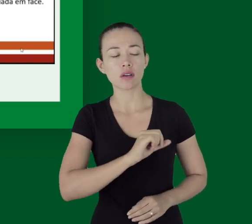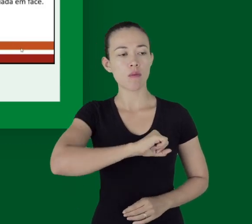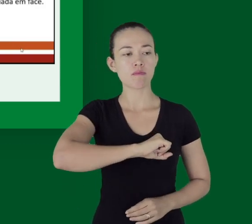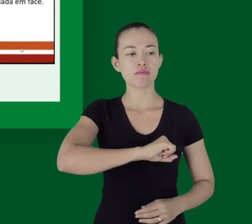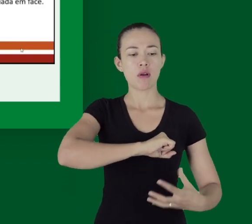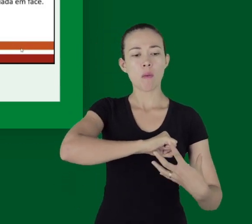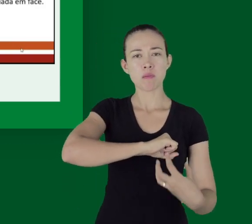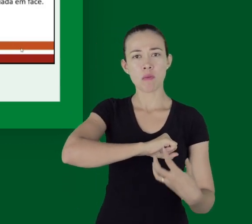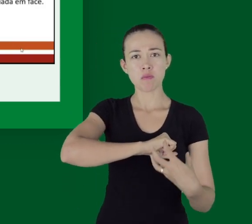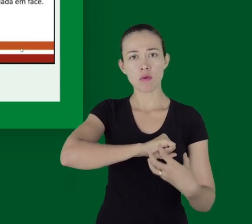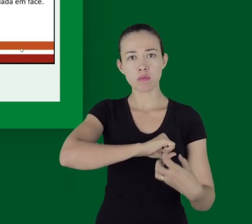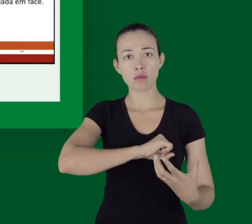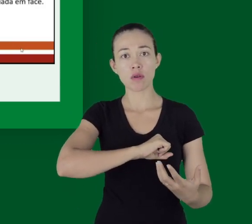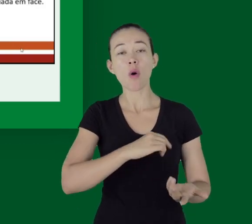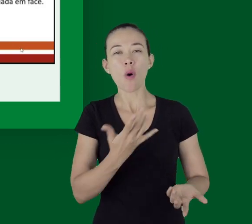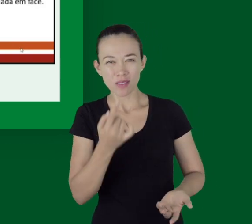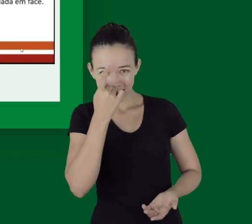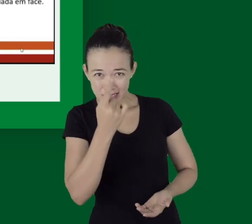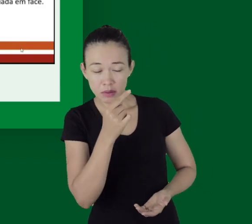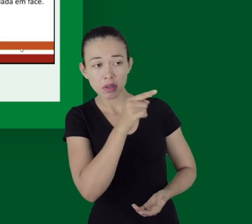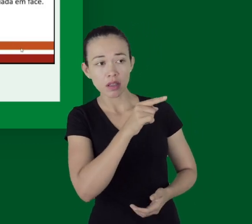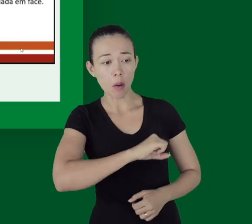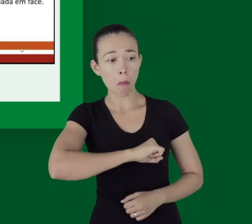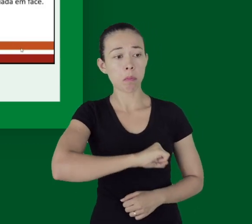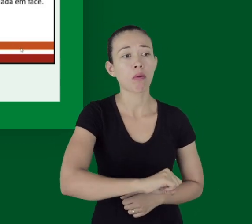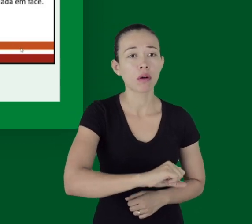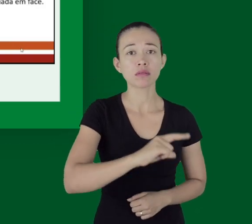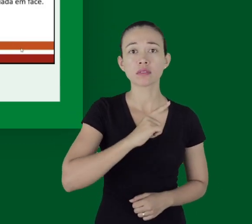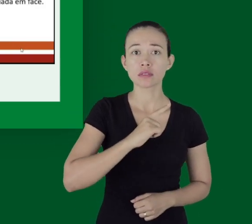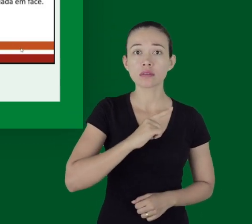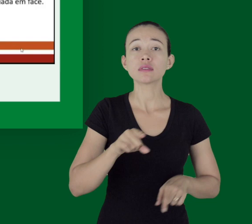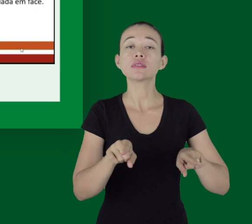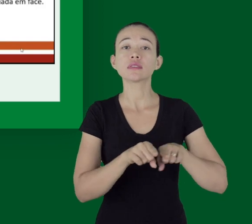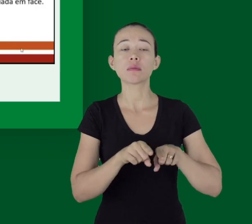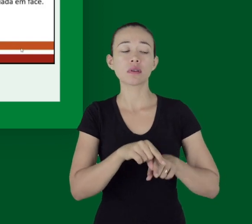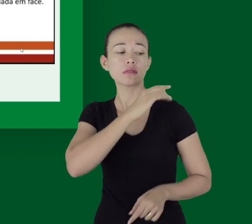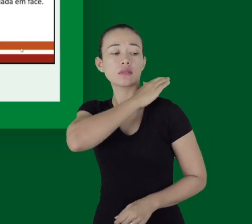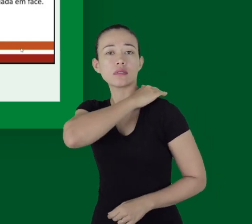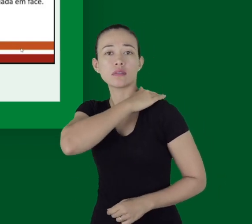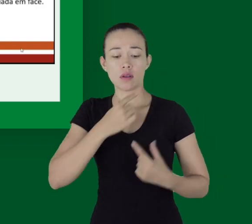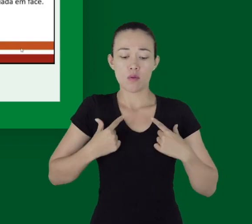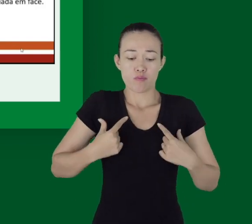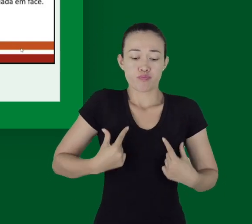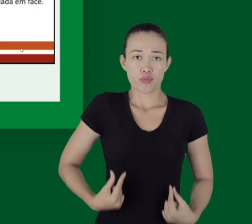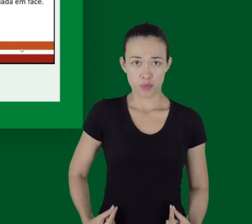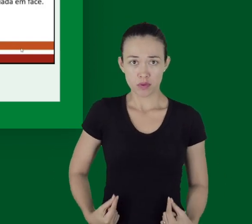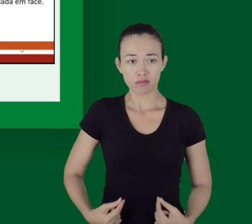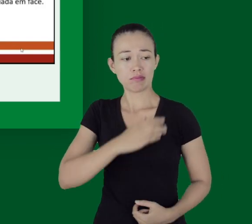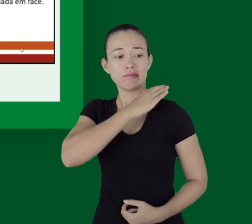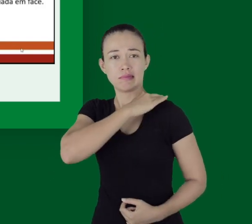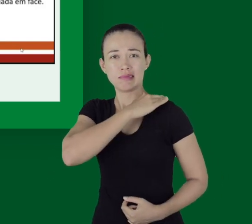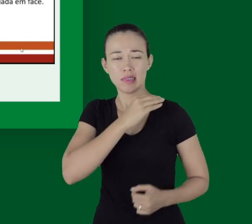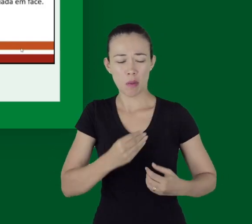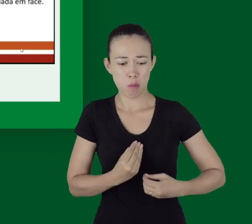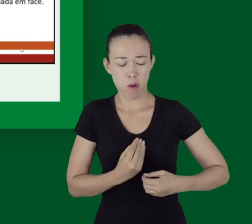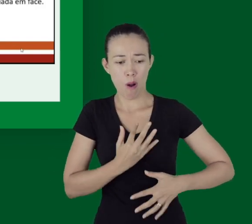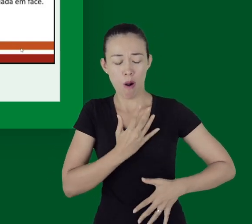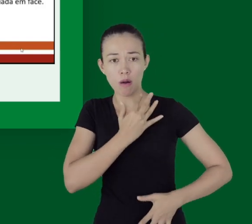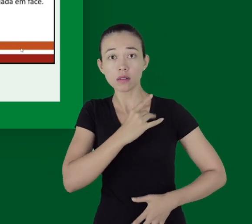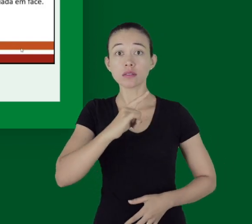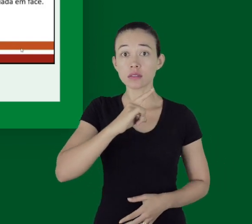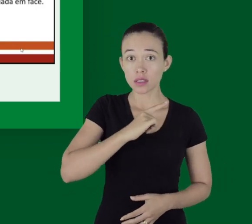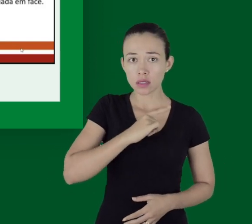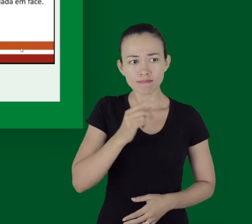por conta do infarto, né, se ele estiver infartando. Então, tudo isso, até pensar em infecção, né, de foco